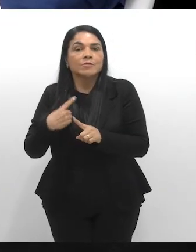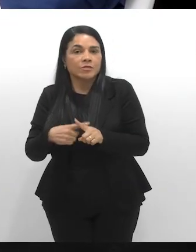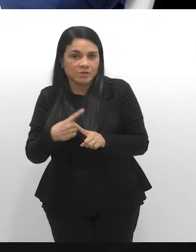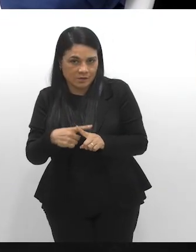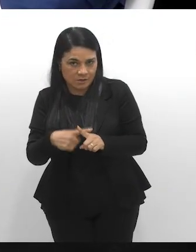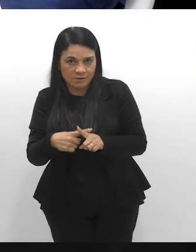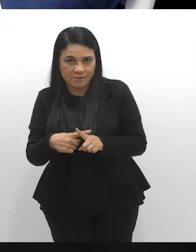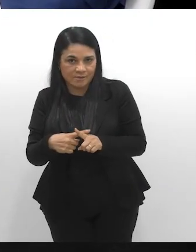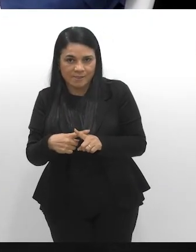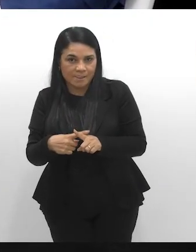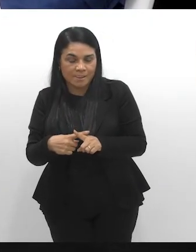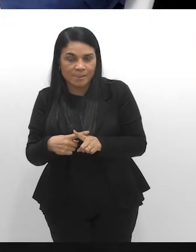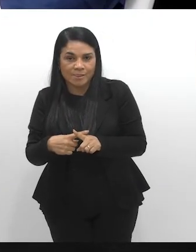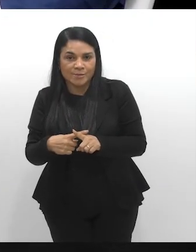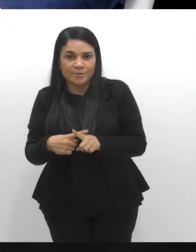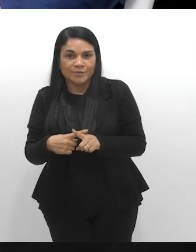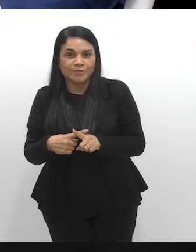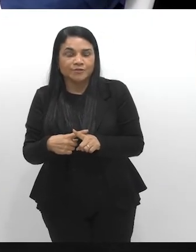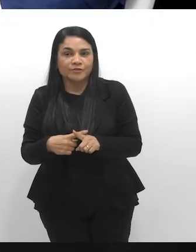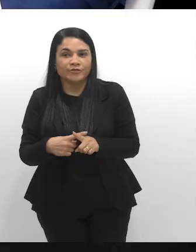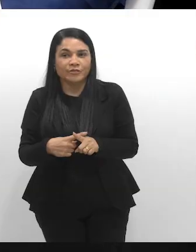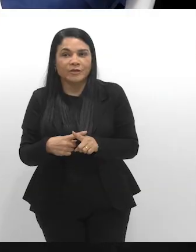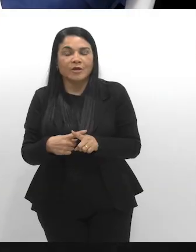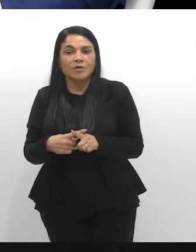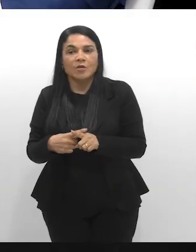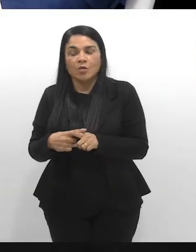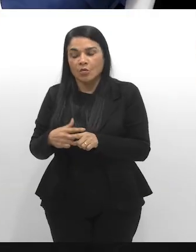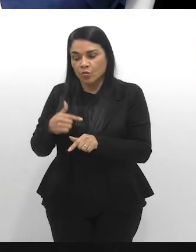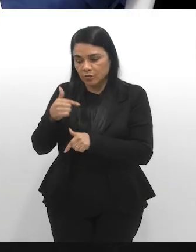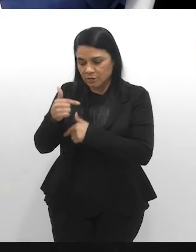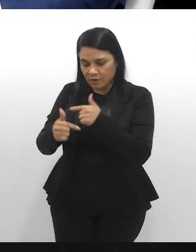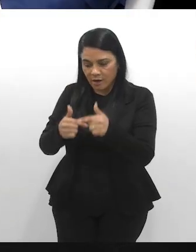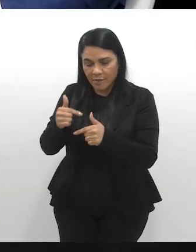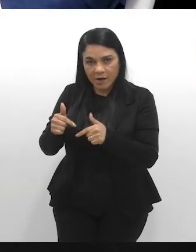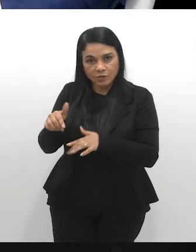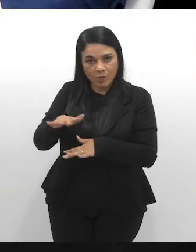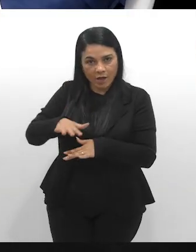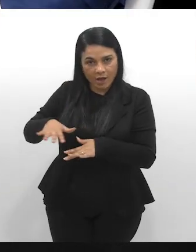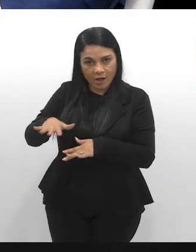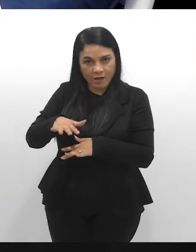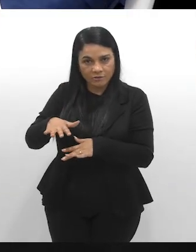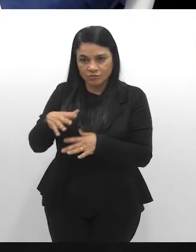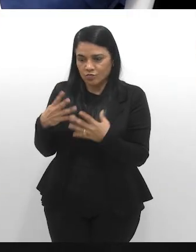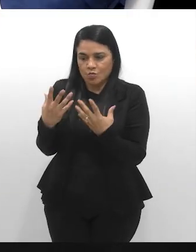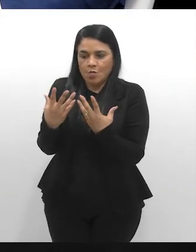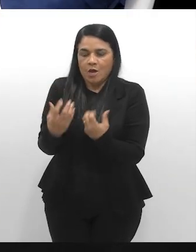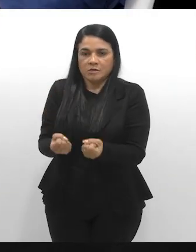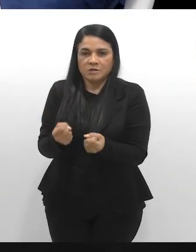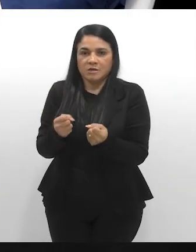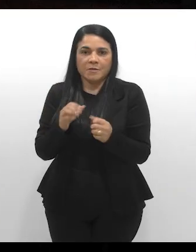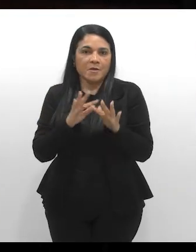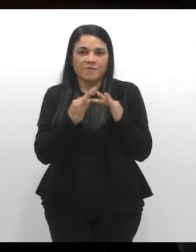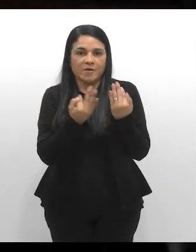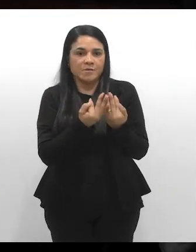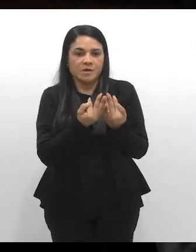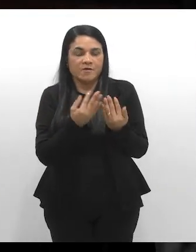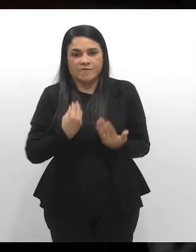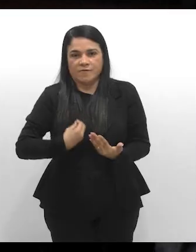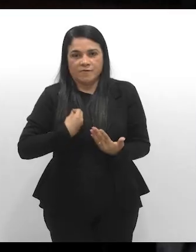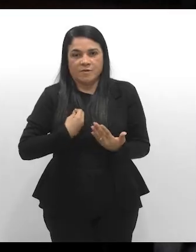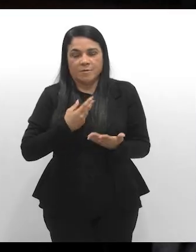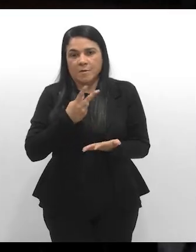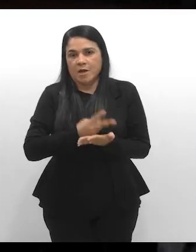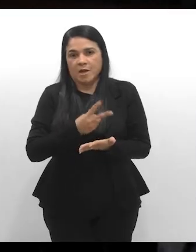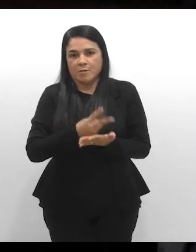Porque o trabalhador do Estado não aceitava a gente viver ali, porque